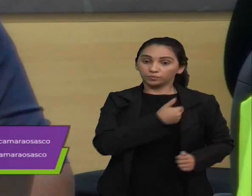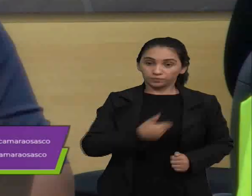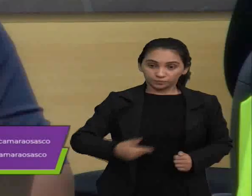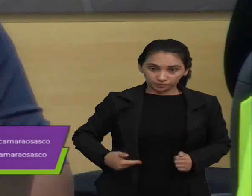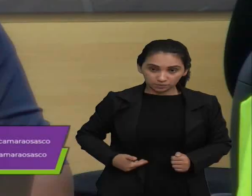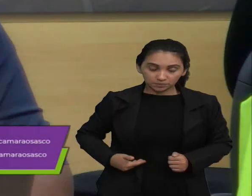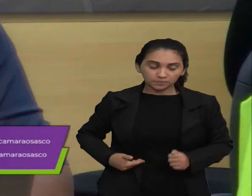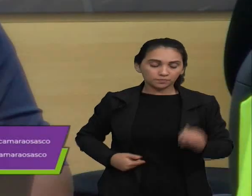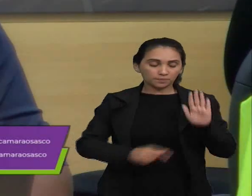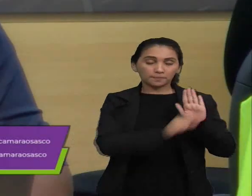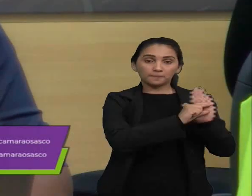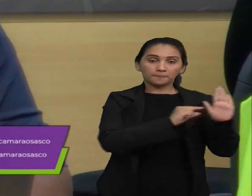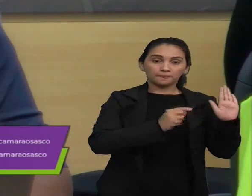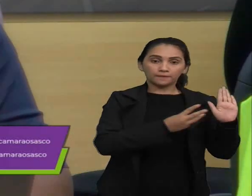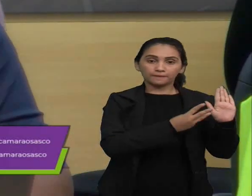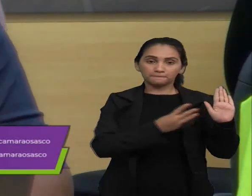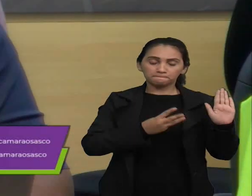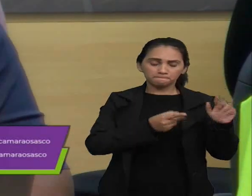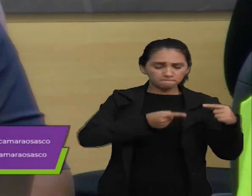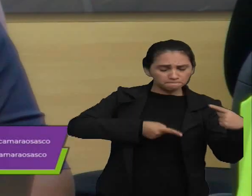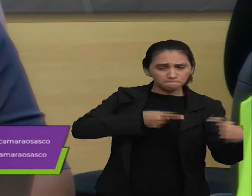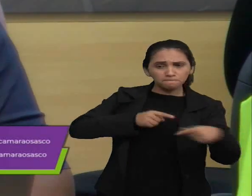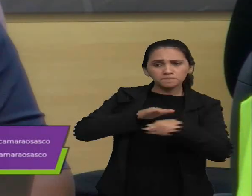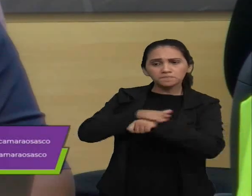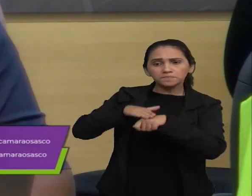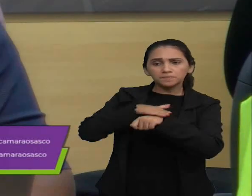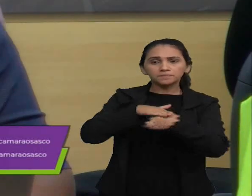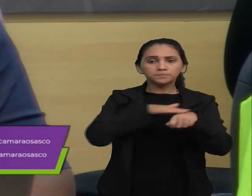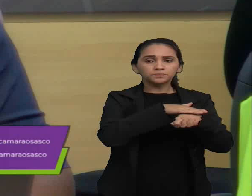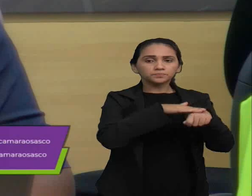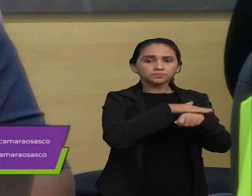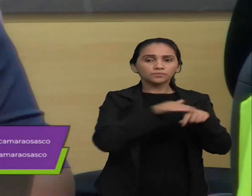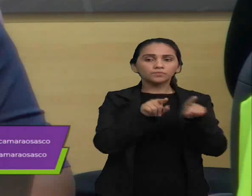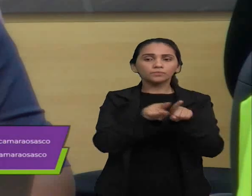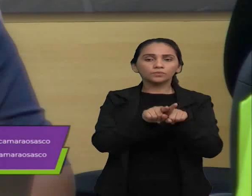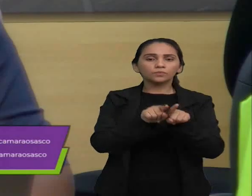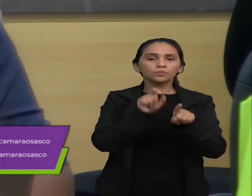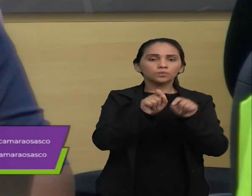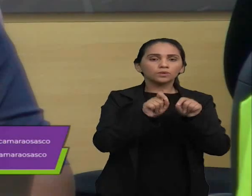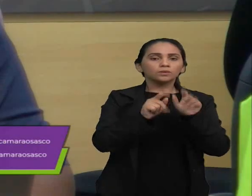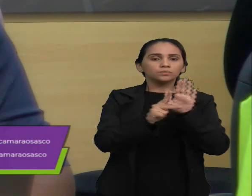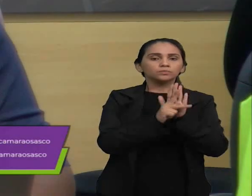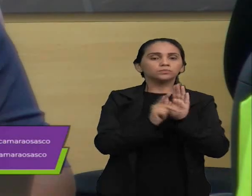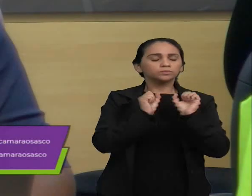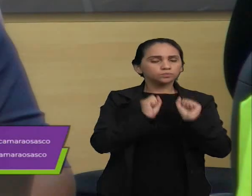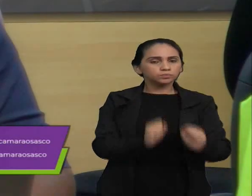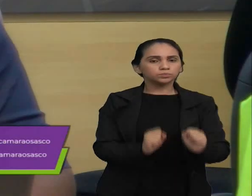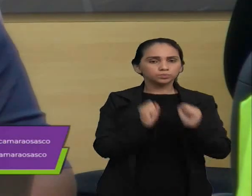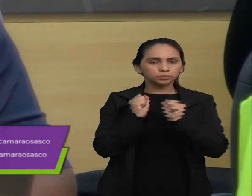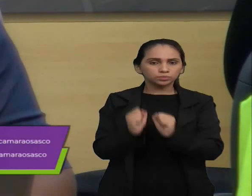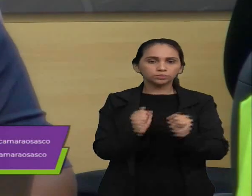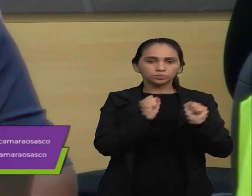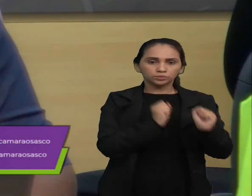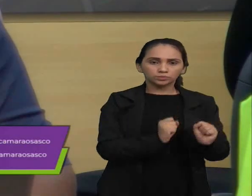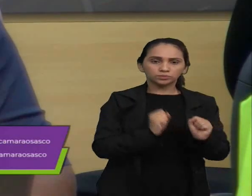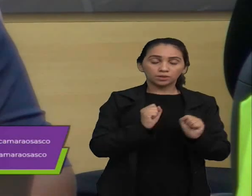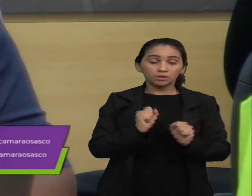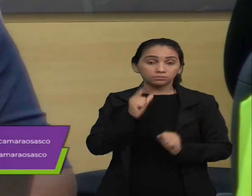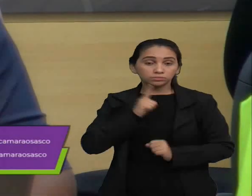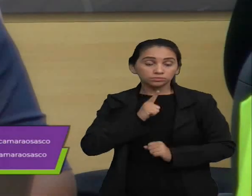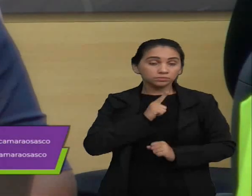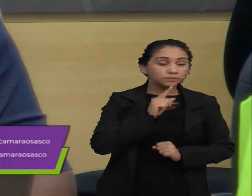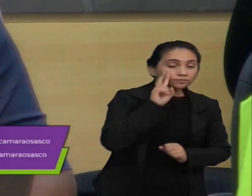Parágrafo terceiro. Dialogar com autoridades competentes dos órgãos municipais estaduais, por meio dos poderes constituídos para